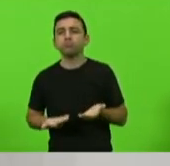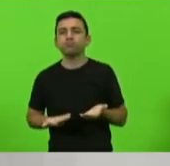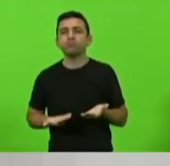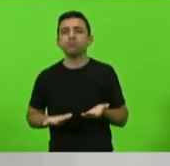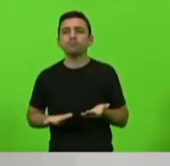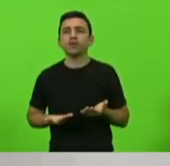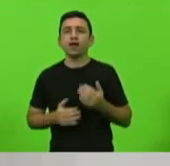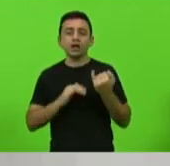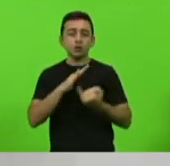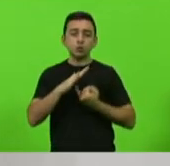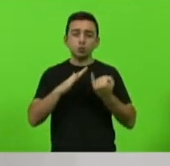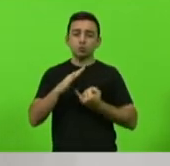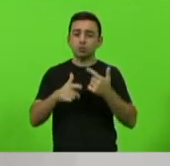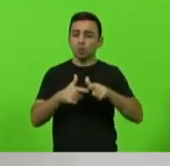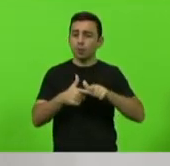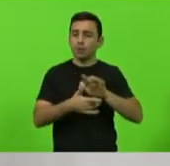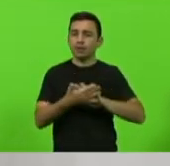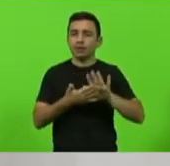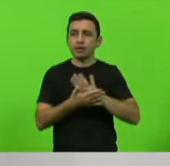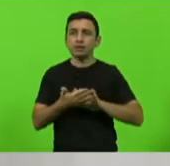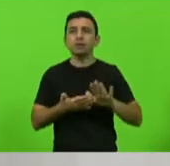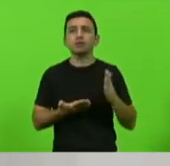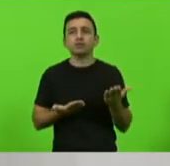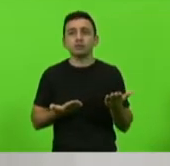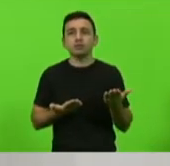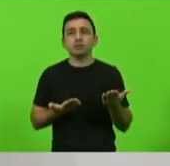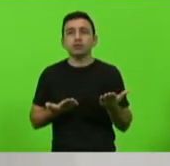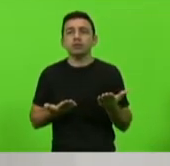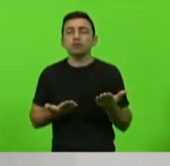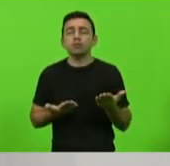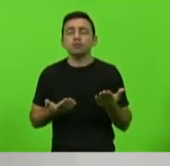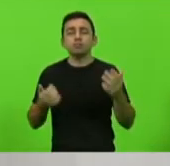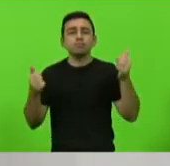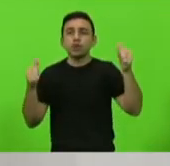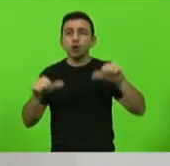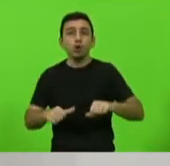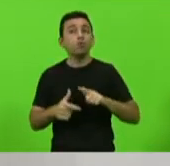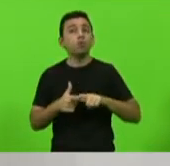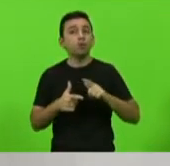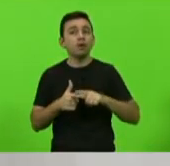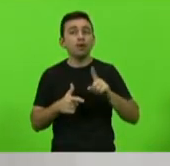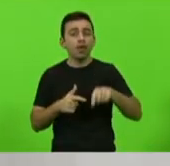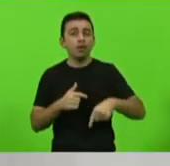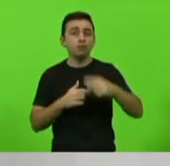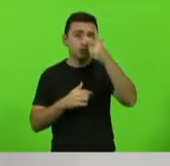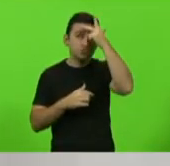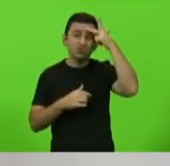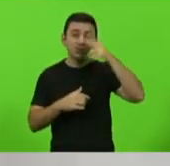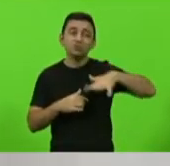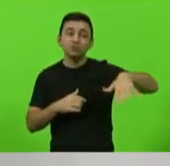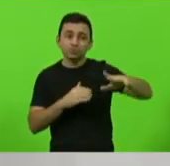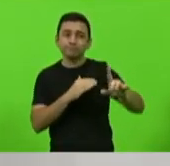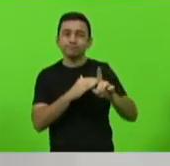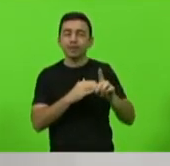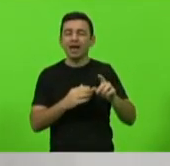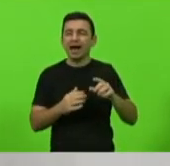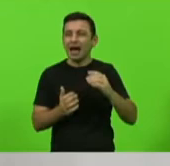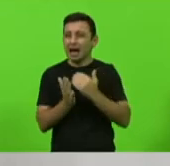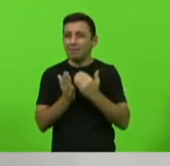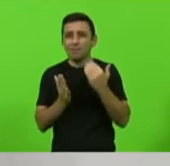problema, e às vezes vem até o problema para o consumidor. Mas quem mais sente o problema